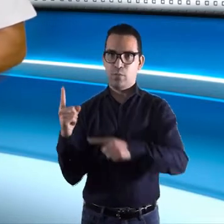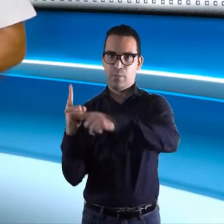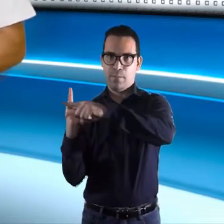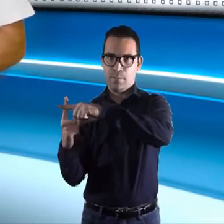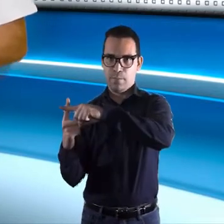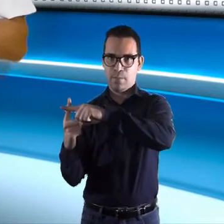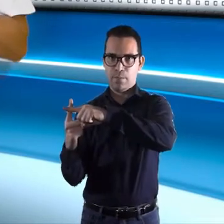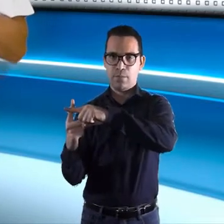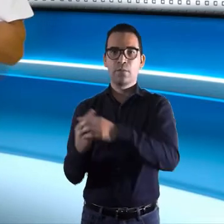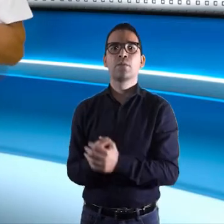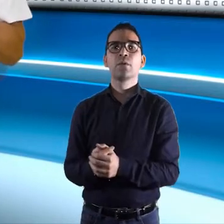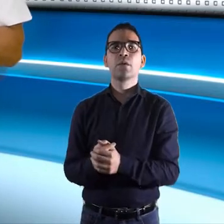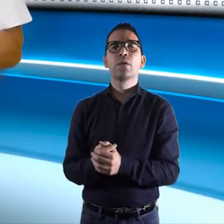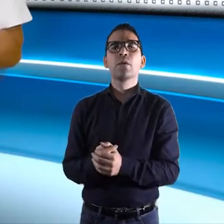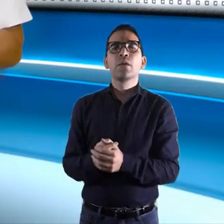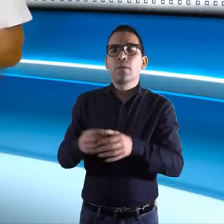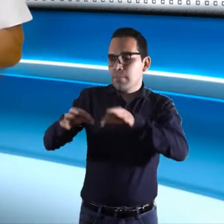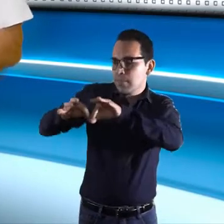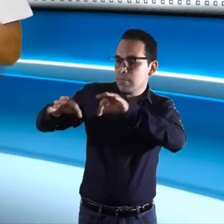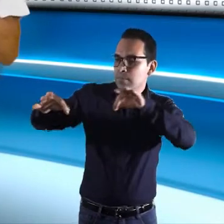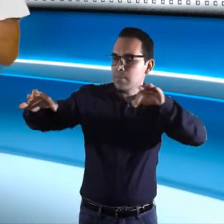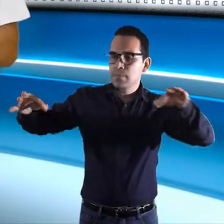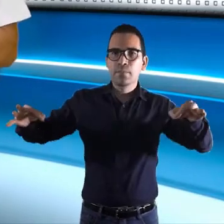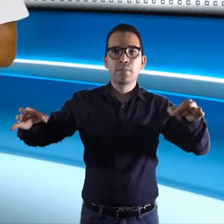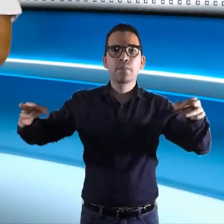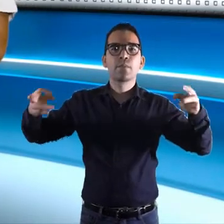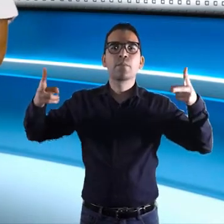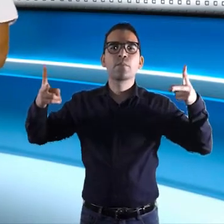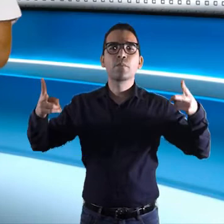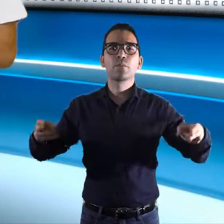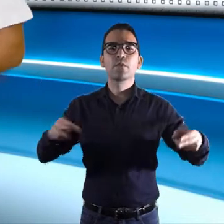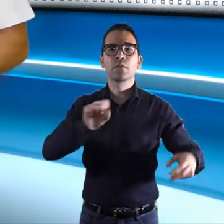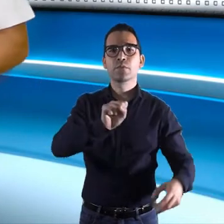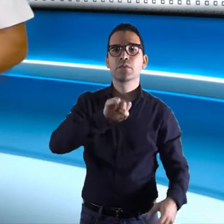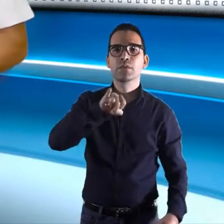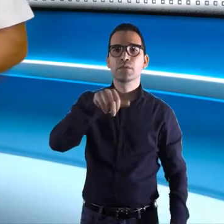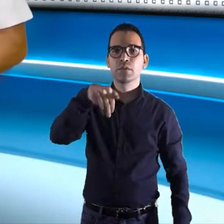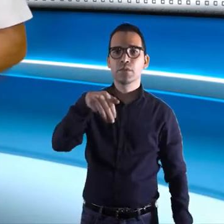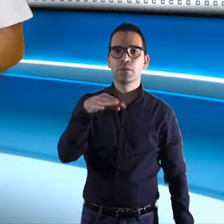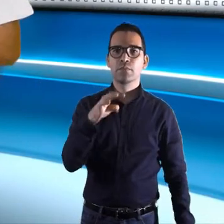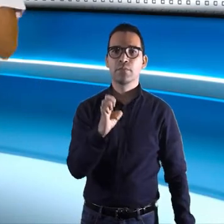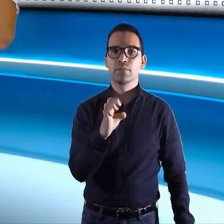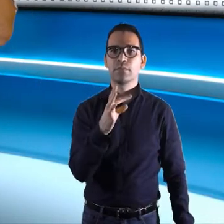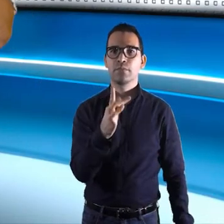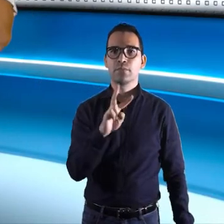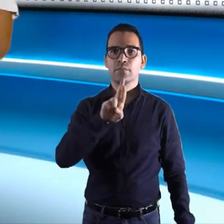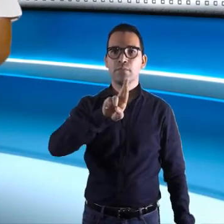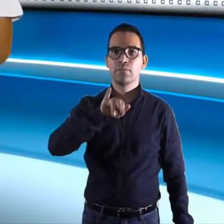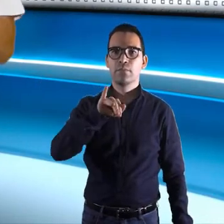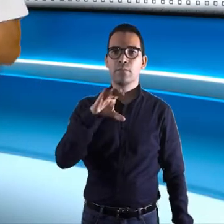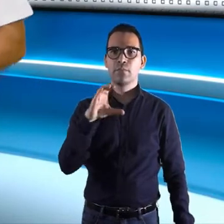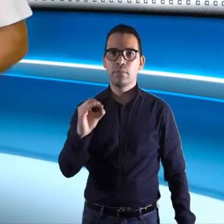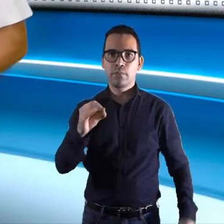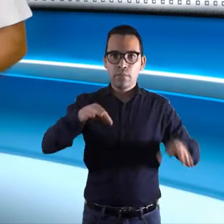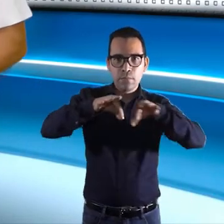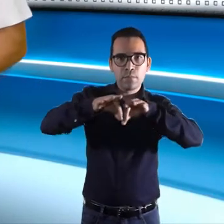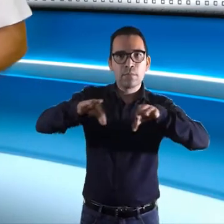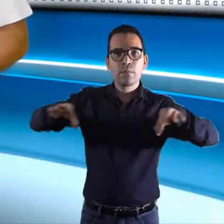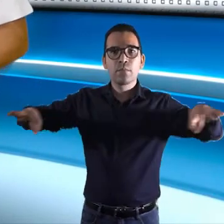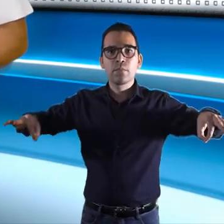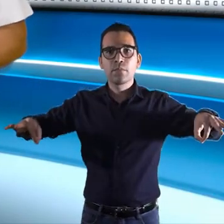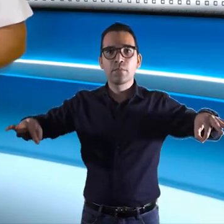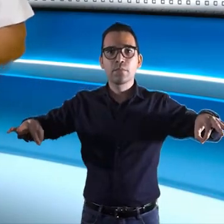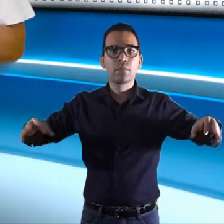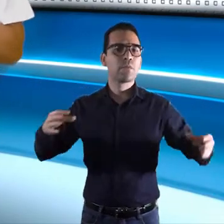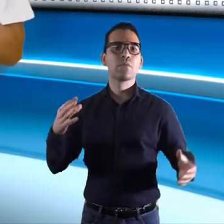positivos? Quem que é o simétrico de 2 positivo? Então, a partir do